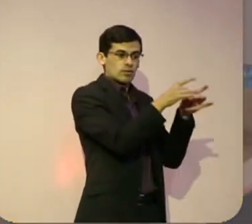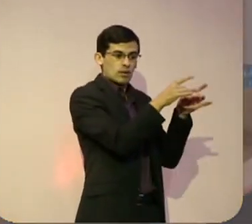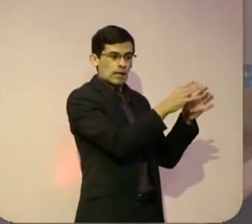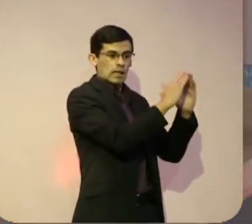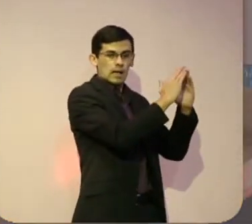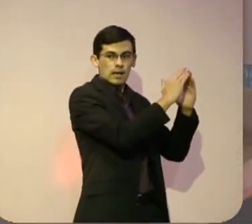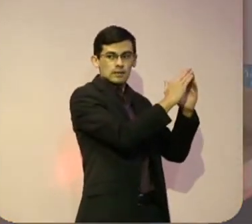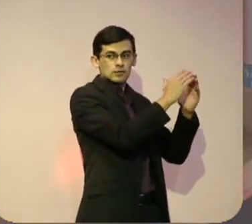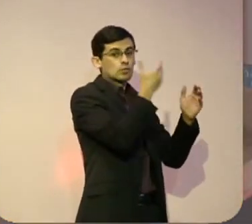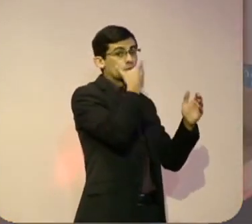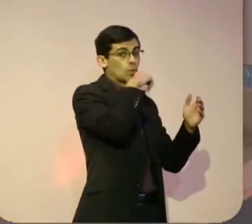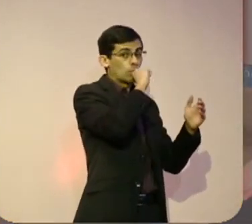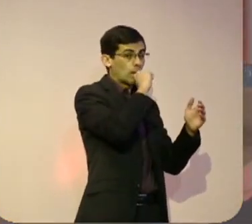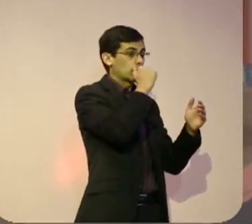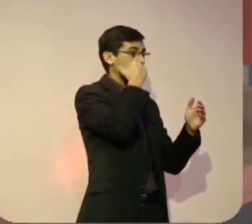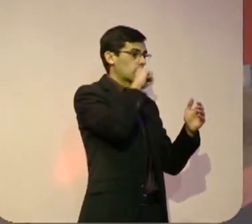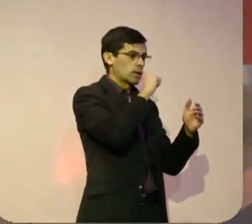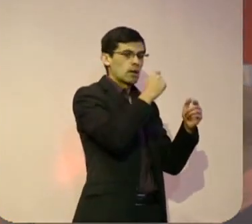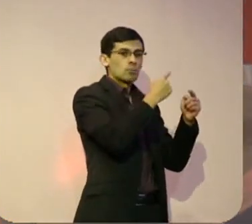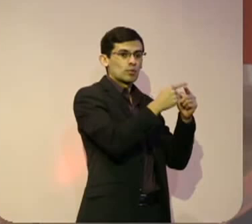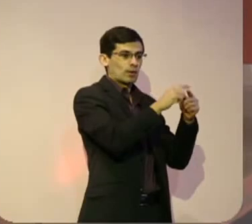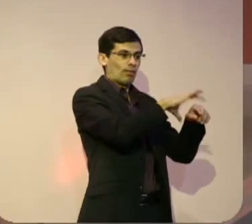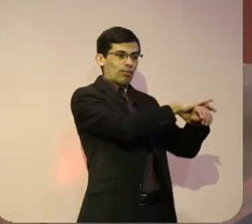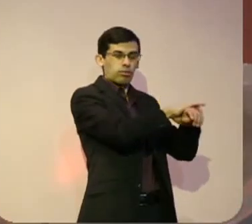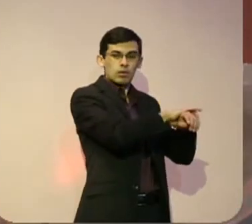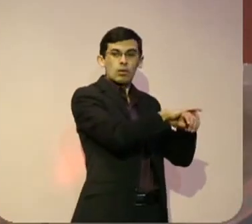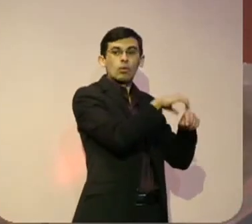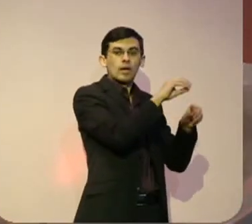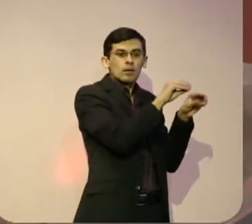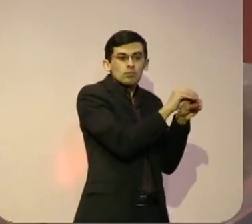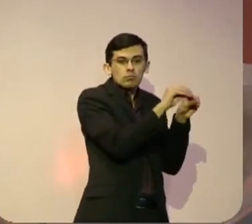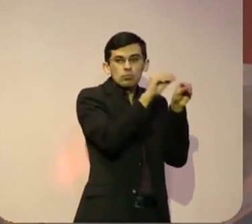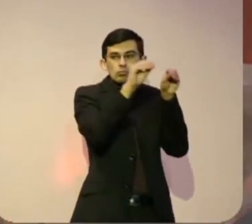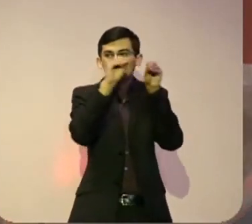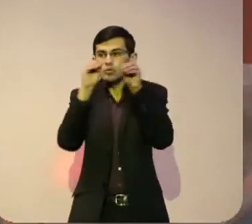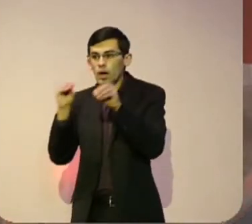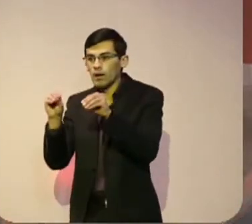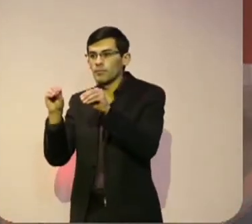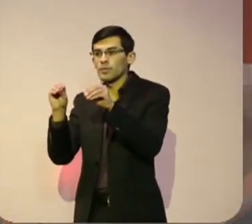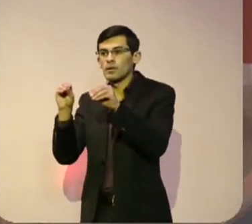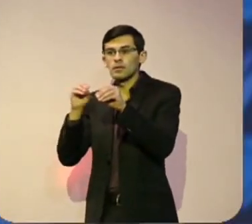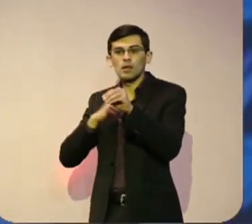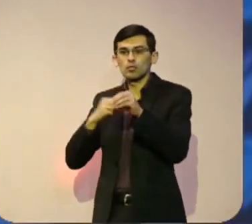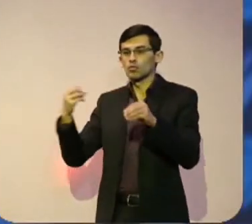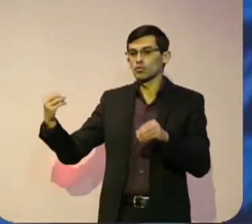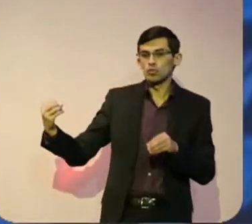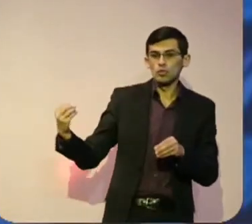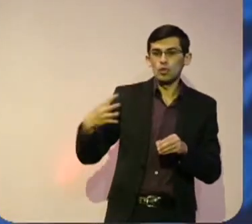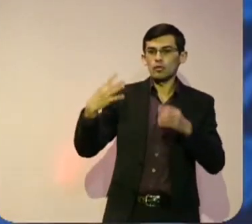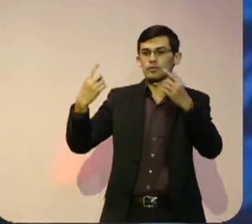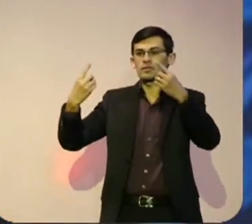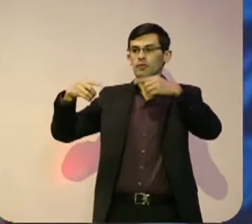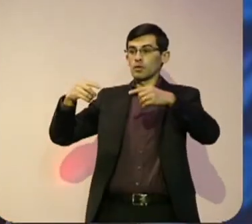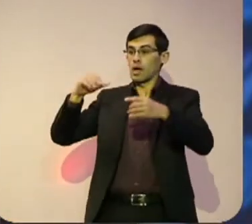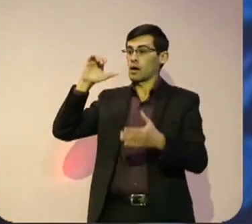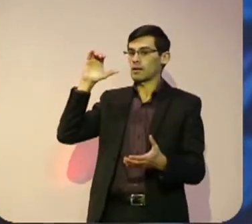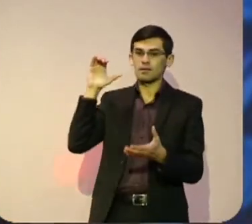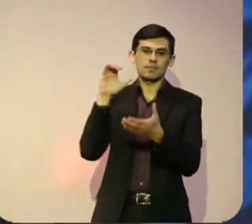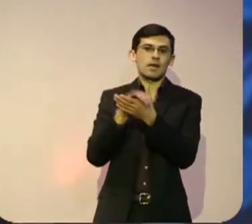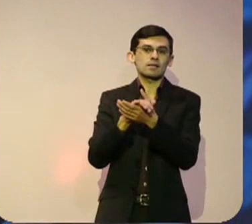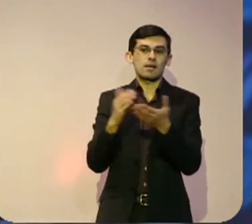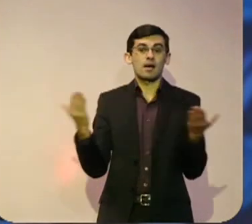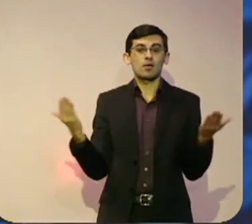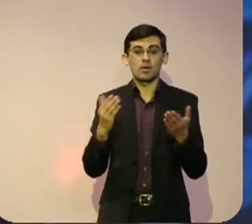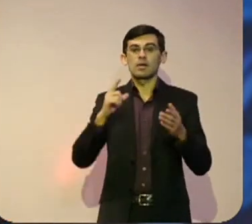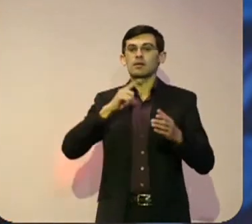da segurança da casa do pai e da mãe, para assumir uma aventura. Vou me casar com esta pessoa,